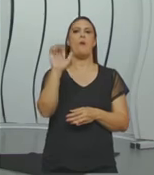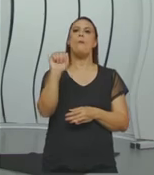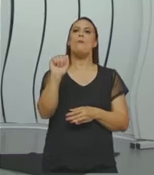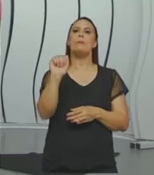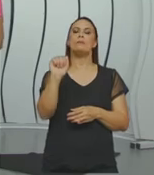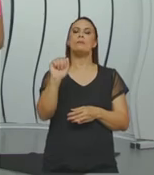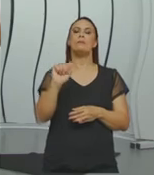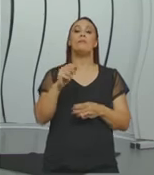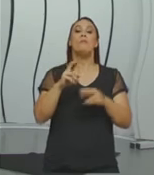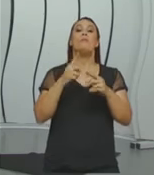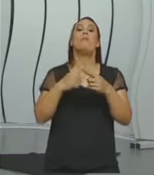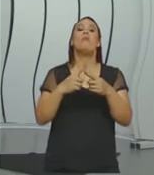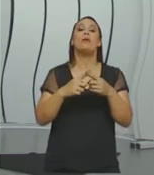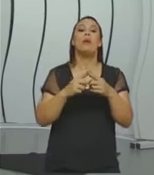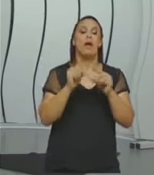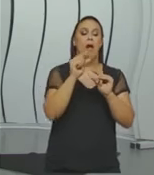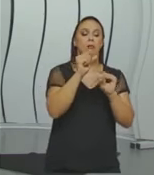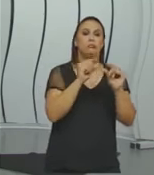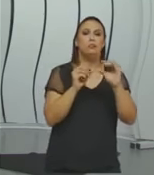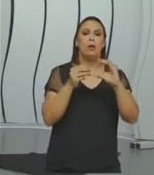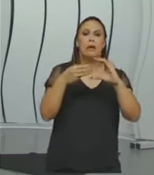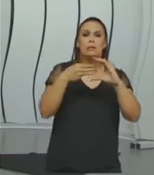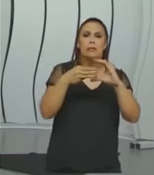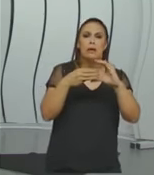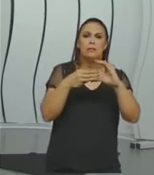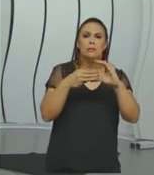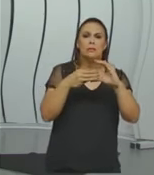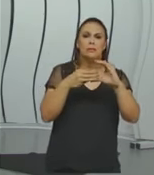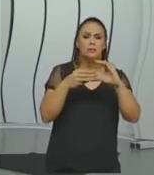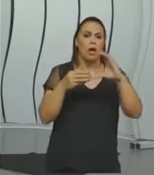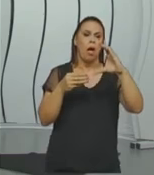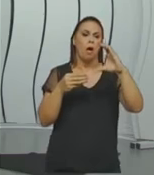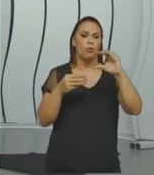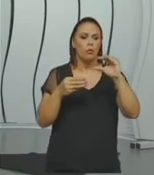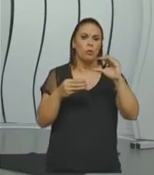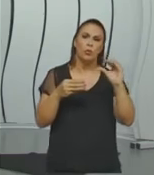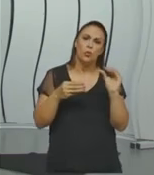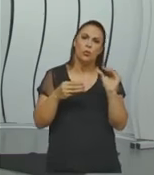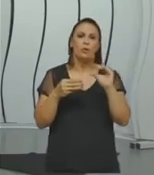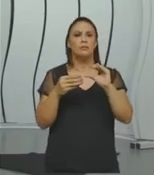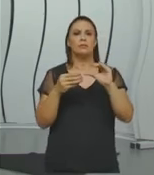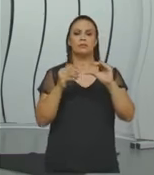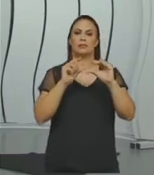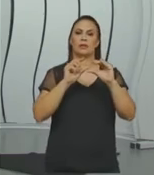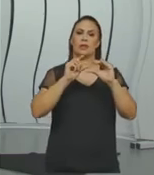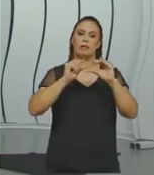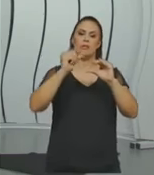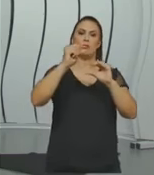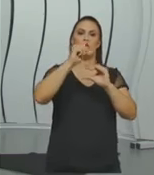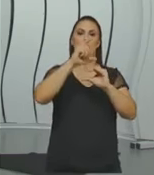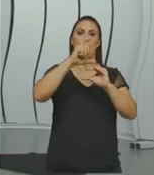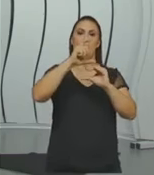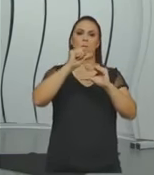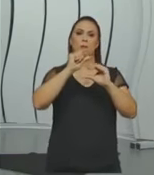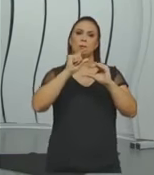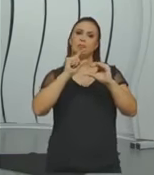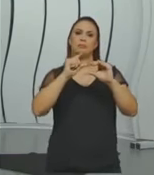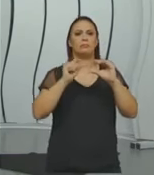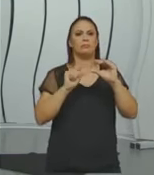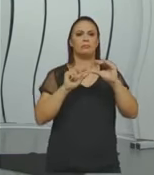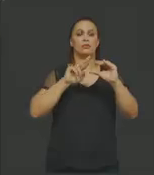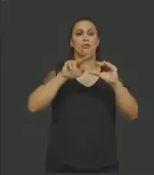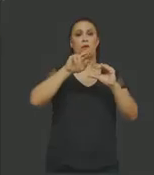tá? Isso vai acontecer, por exemplo, nos anfíbios, igual a gente percebe aqui. Quando eu tenho,